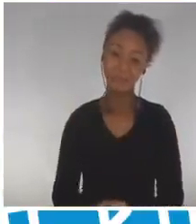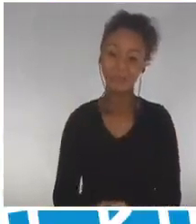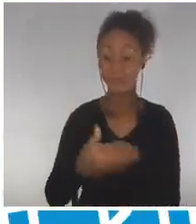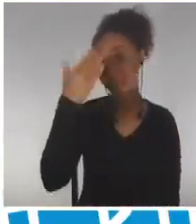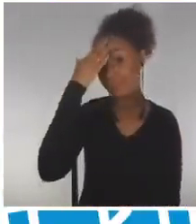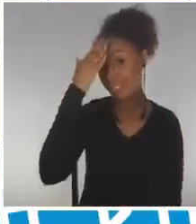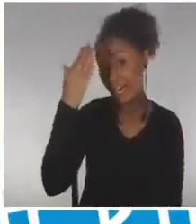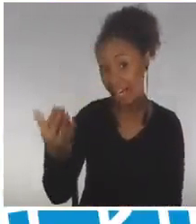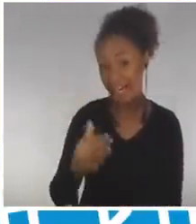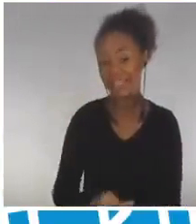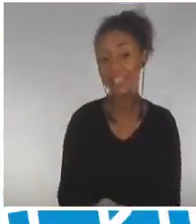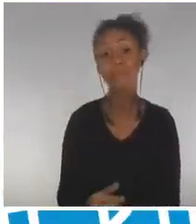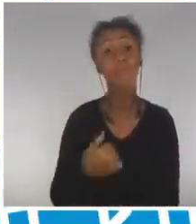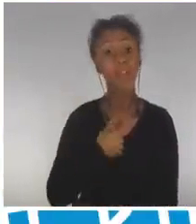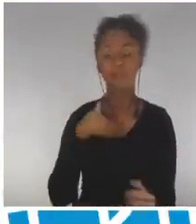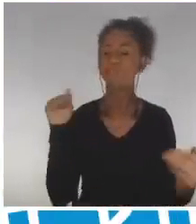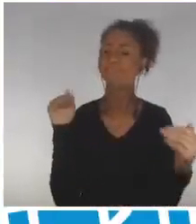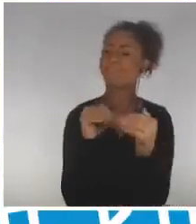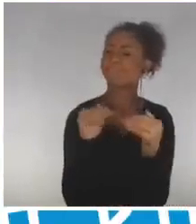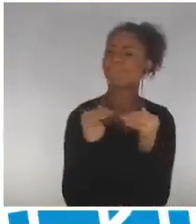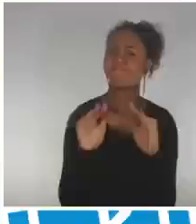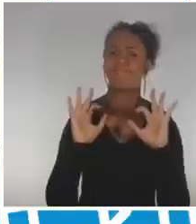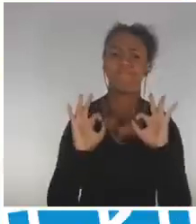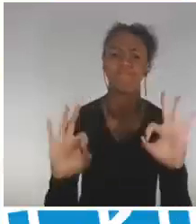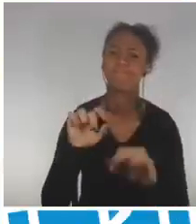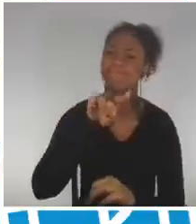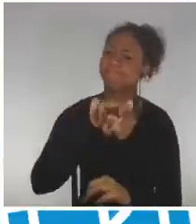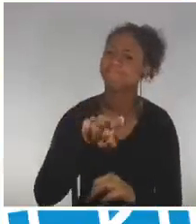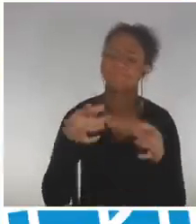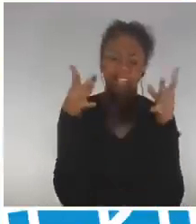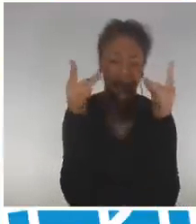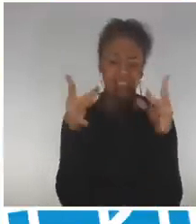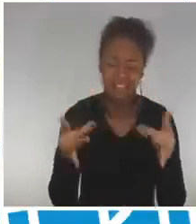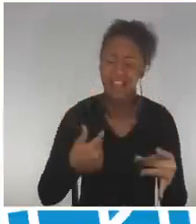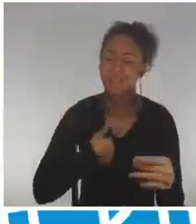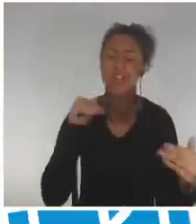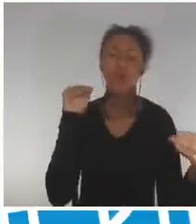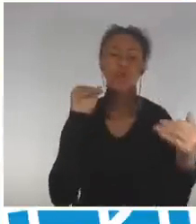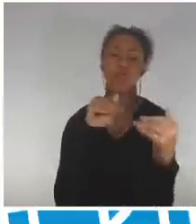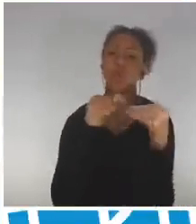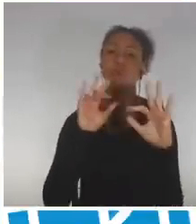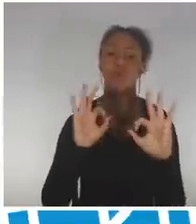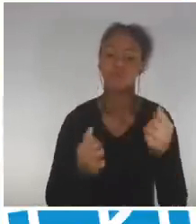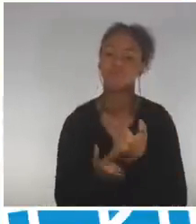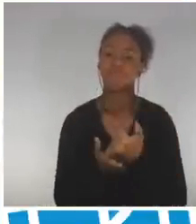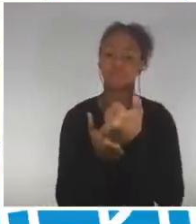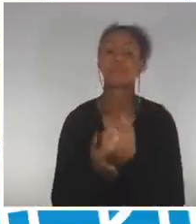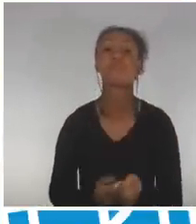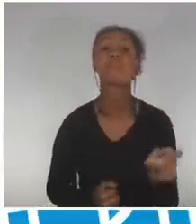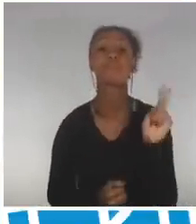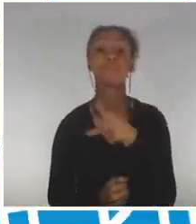Nilma. Eu concordo inteiramente com tudo que você falou. Assino embaixo. Professor Tuffi.